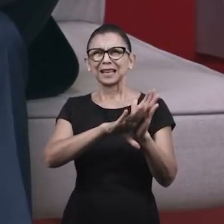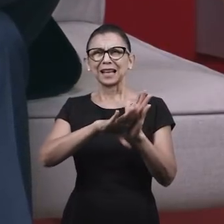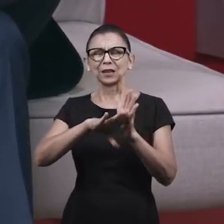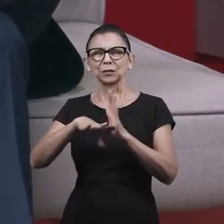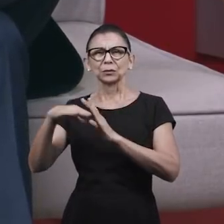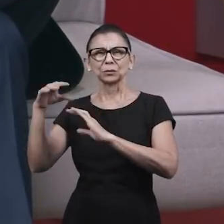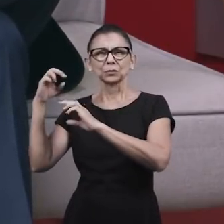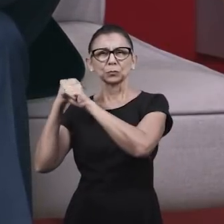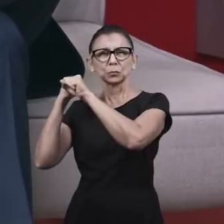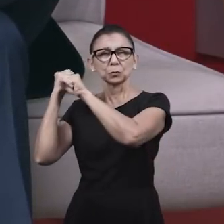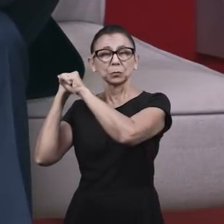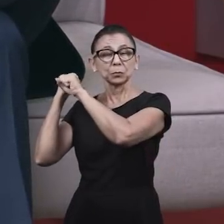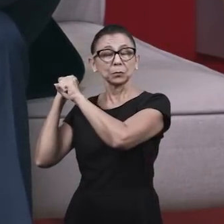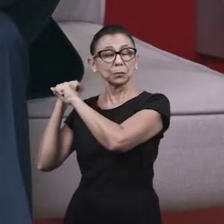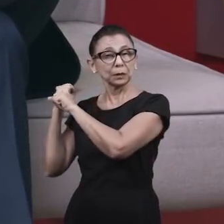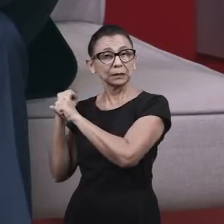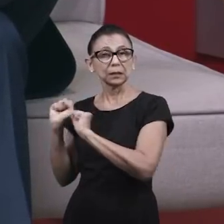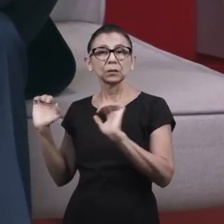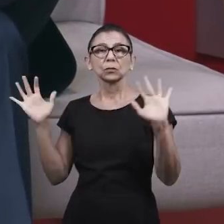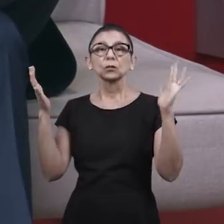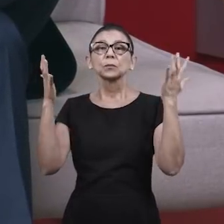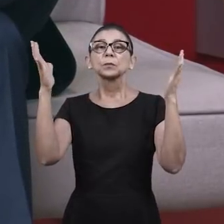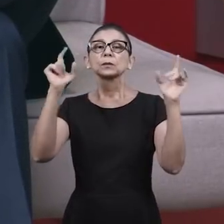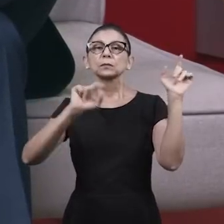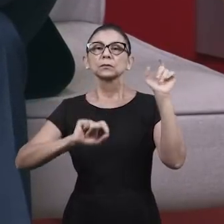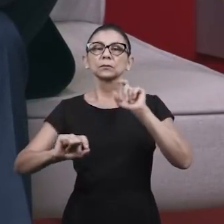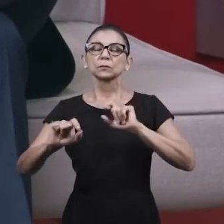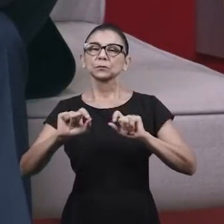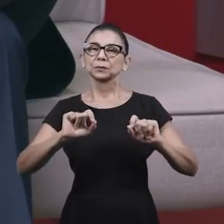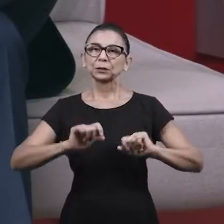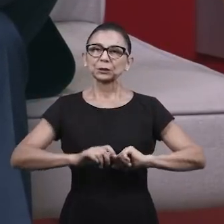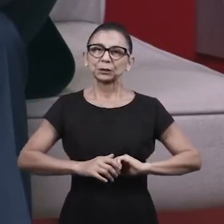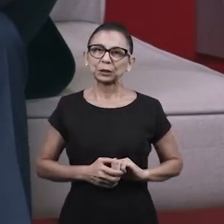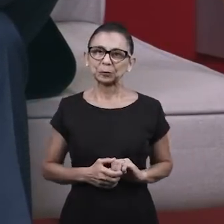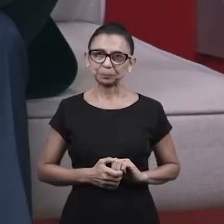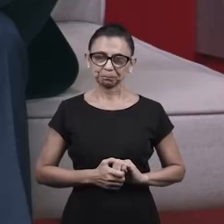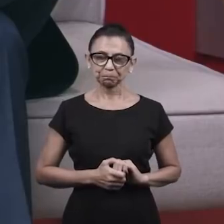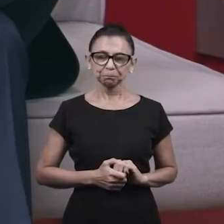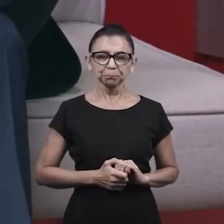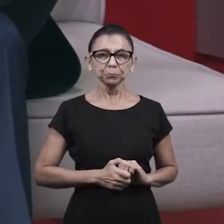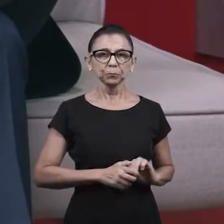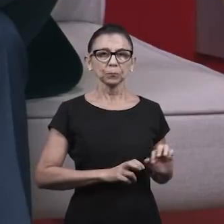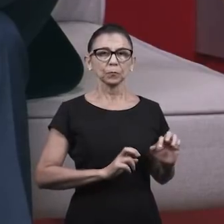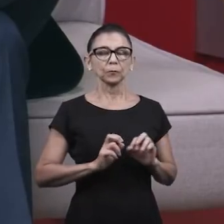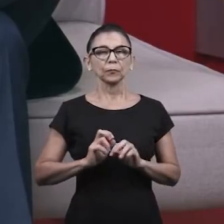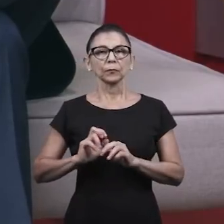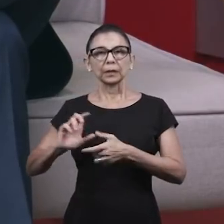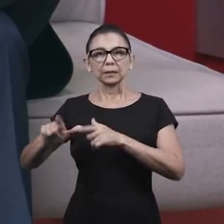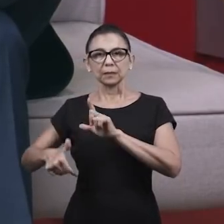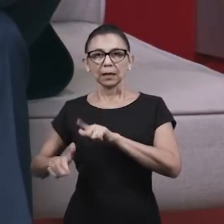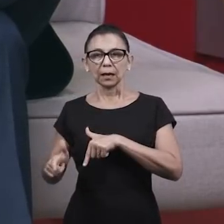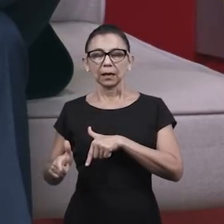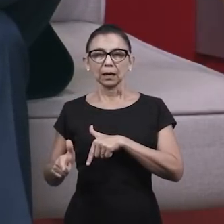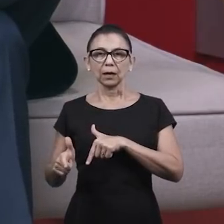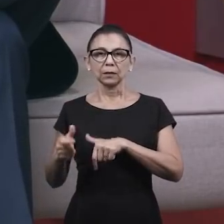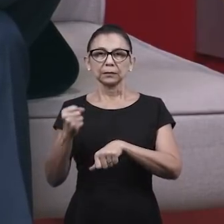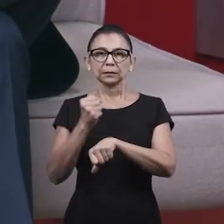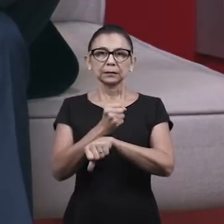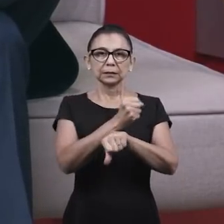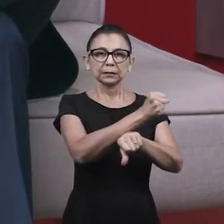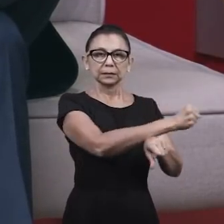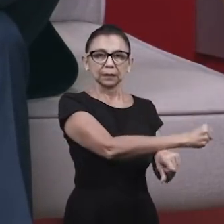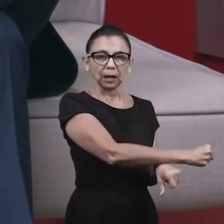cálice, porque isto é o meu sangue, o sangue do Novo Testamento. Mas um mistério foi revelado aqui. É